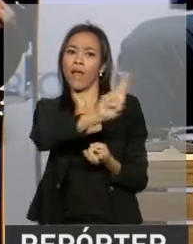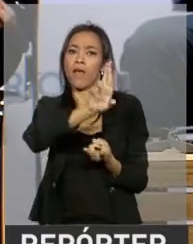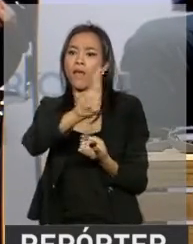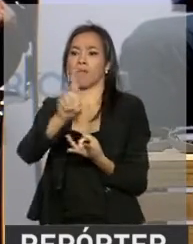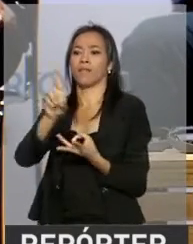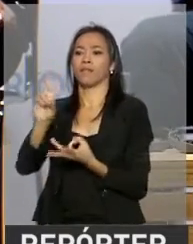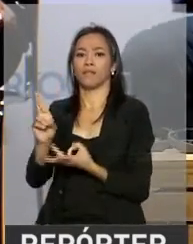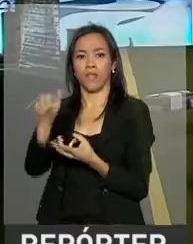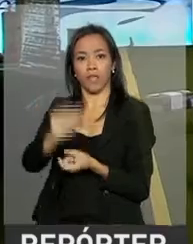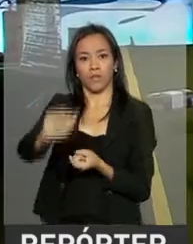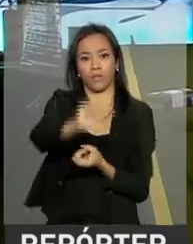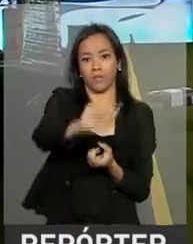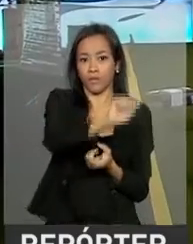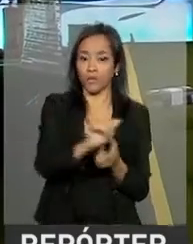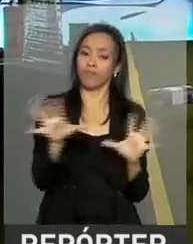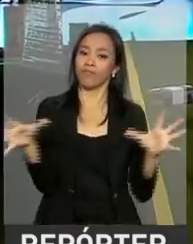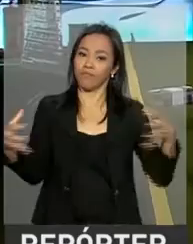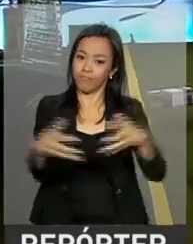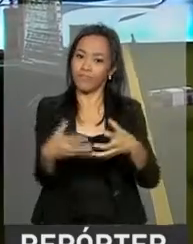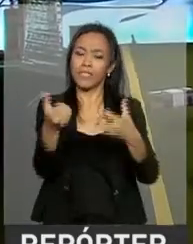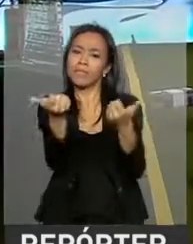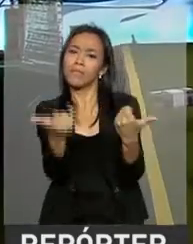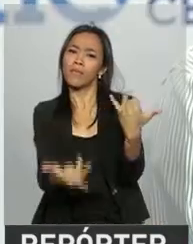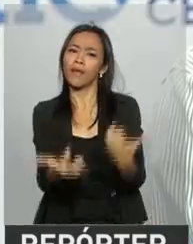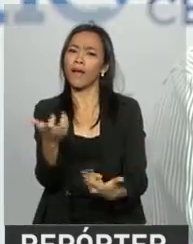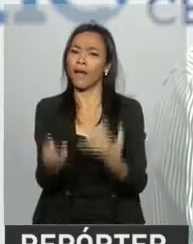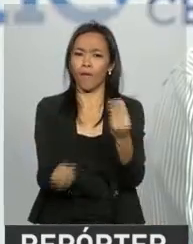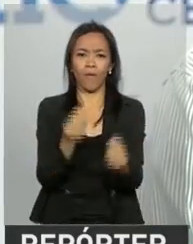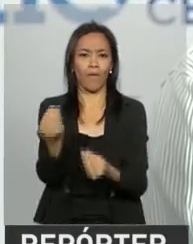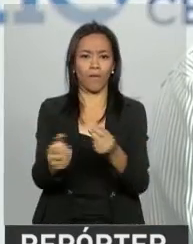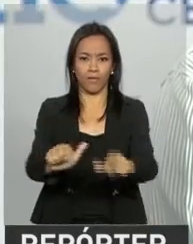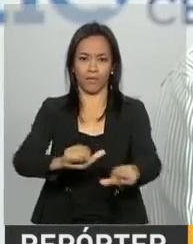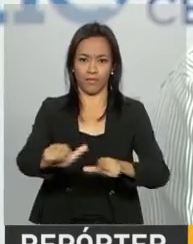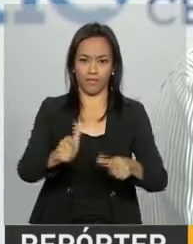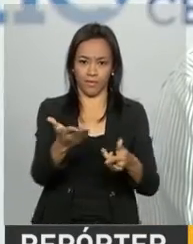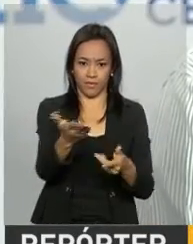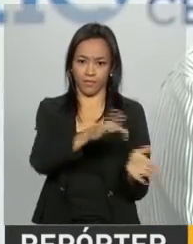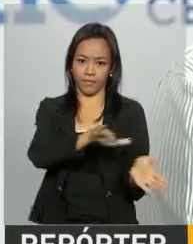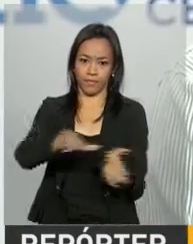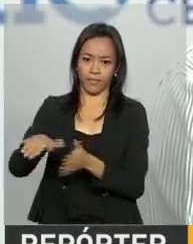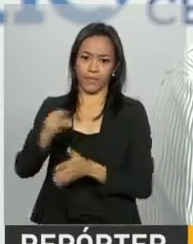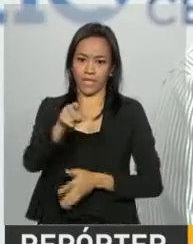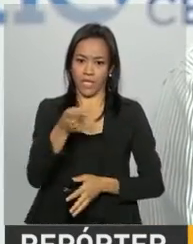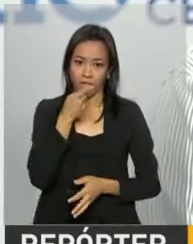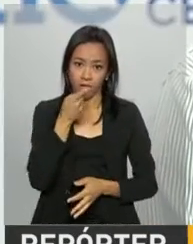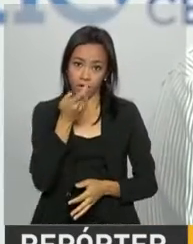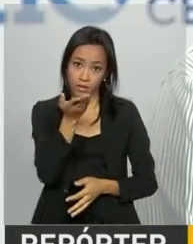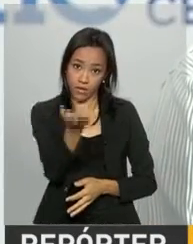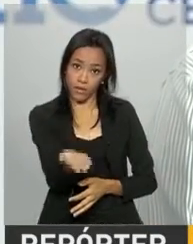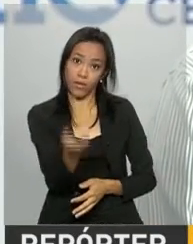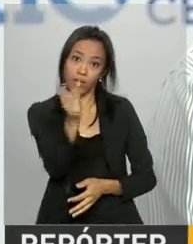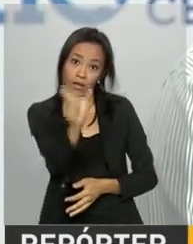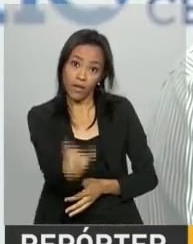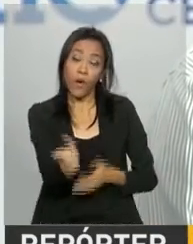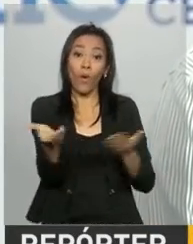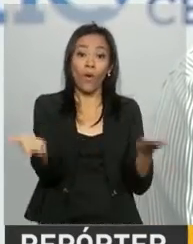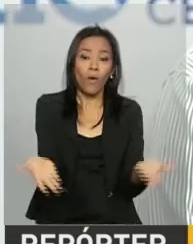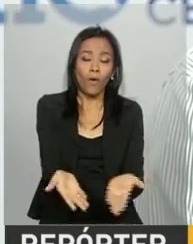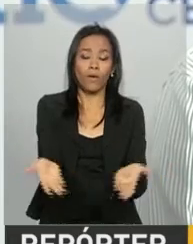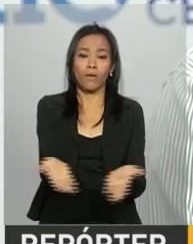produtivas contaram como é o trabalho hoje tenho com um missão